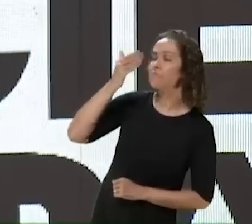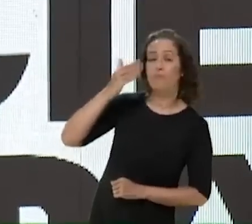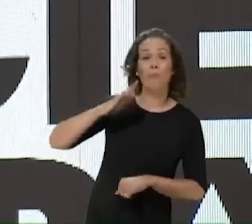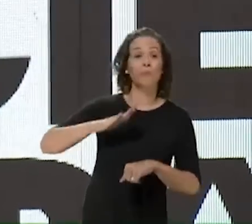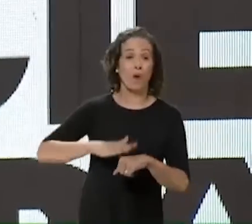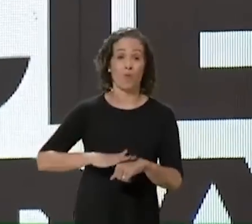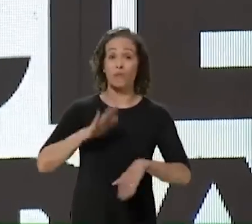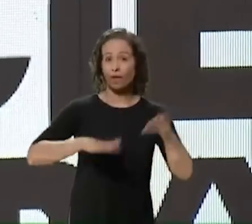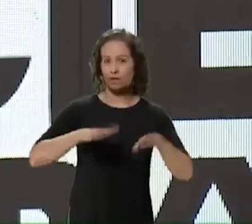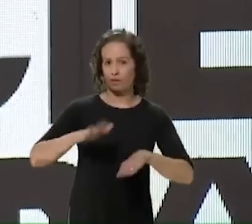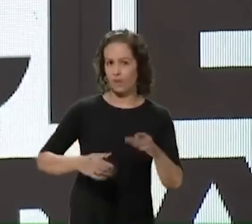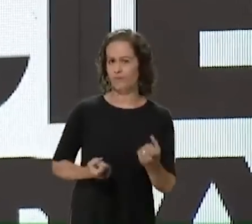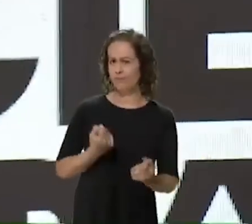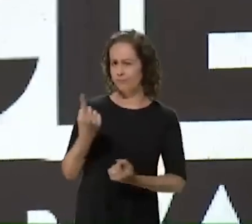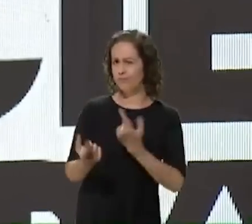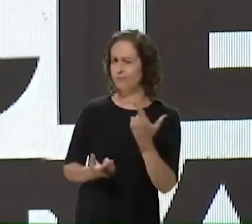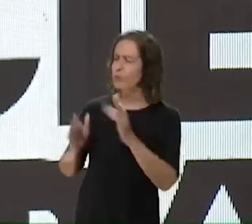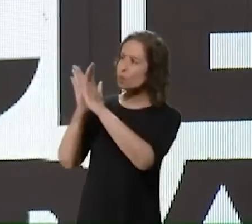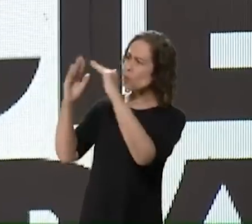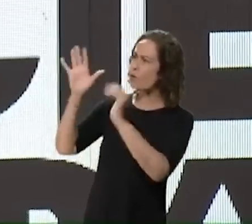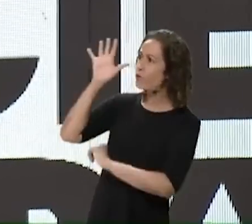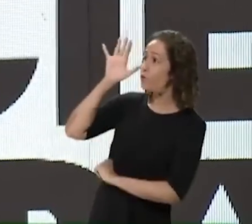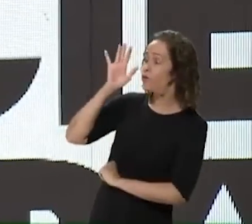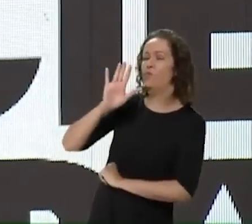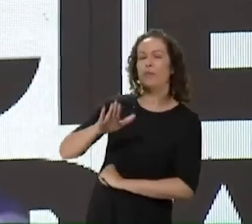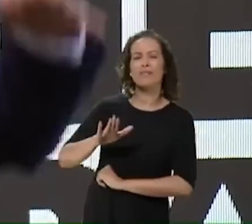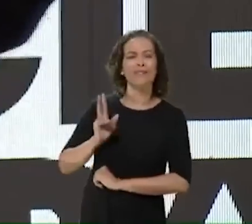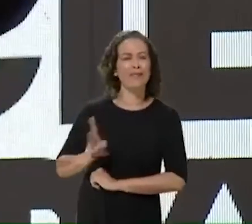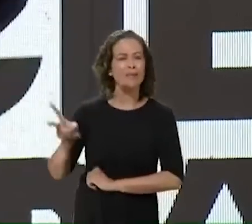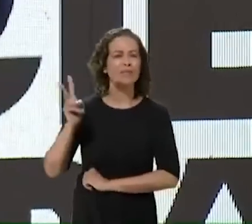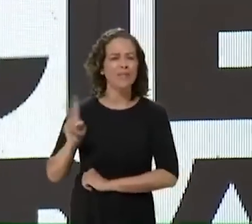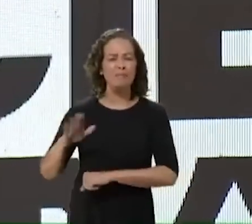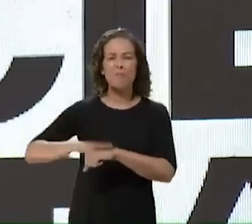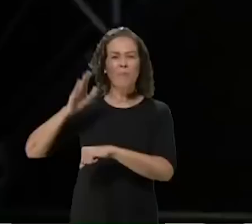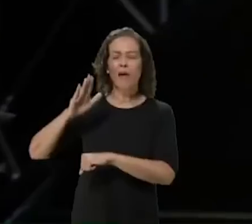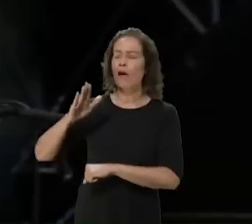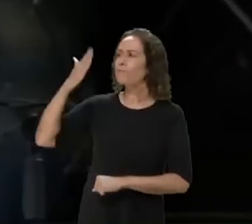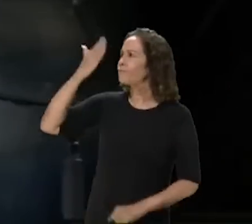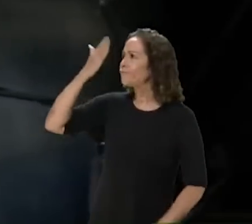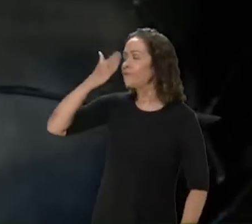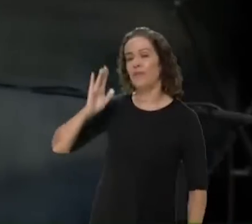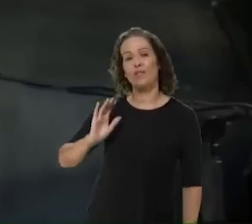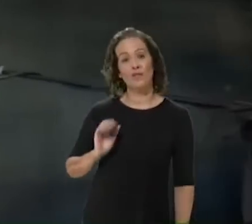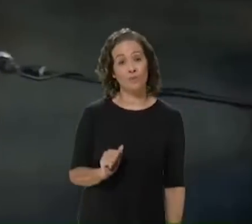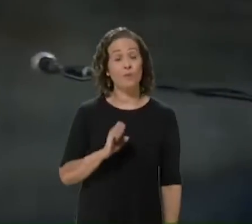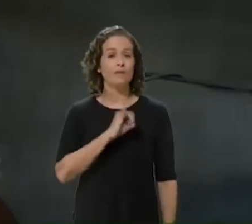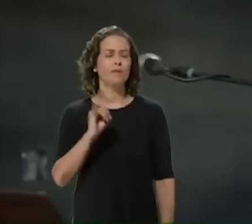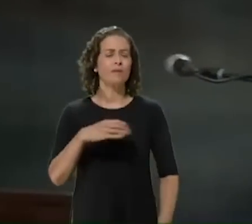mira na rua e fala assim: eu vou assaltar o celular, eu vou roubar aquela pessoa ali. E aí Deus vai e confunde os inimigos e os anjos do Senhor vêm e te